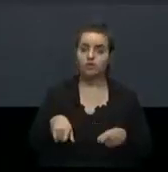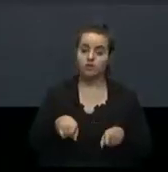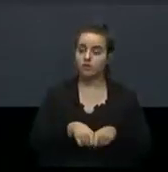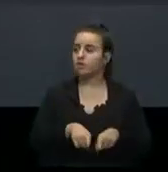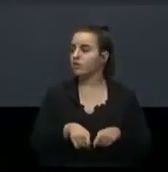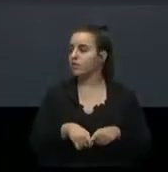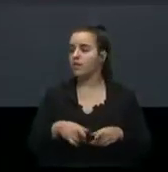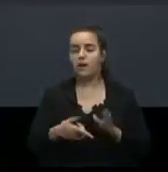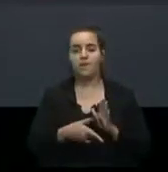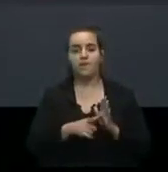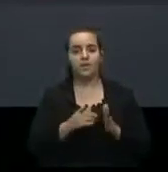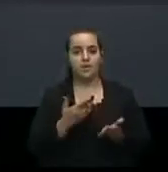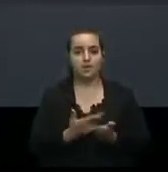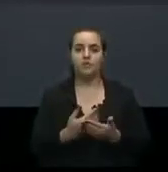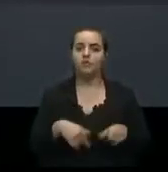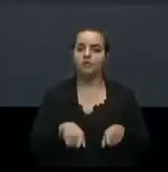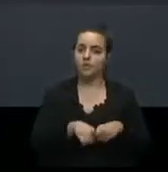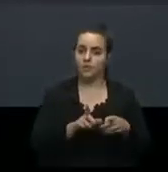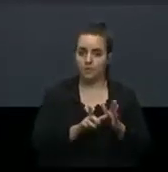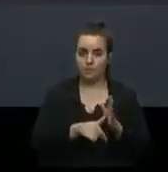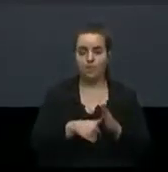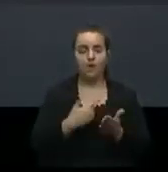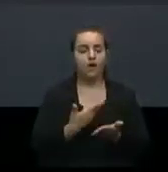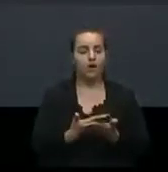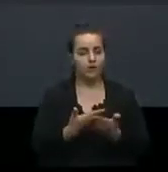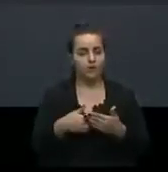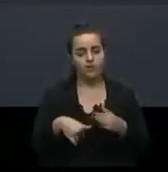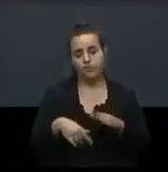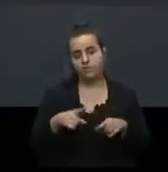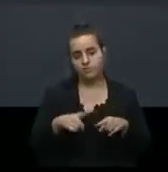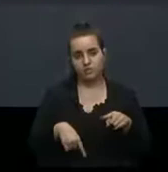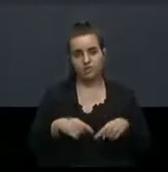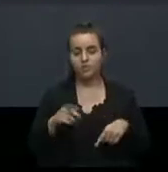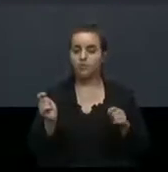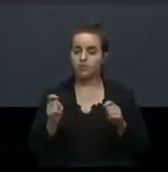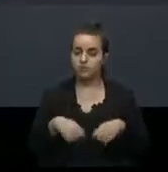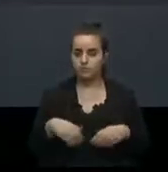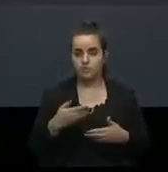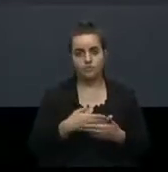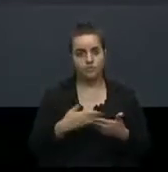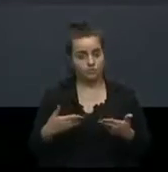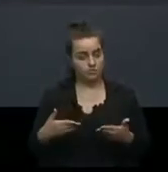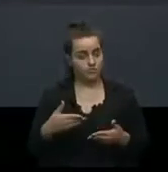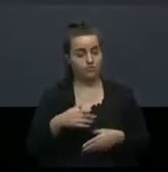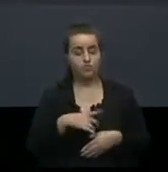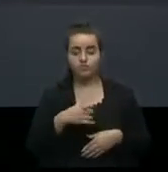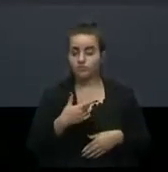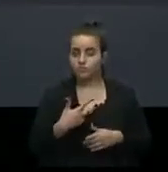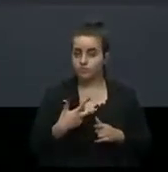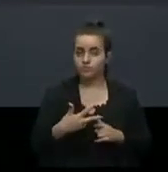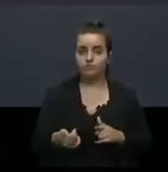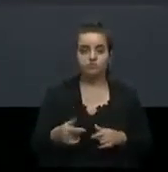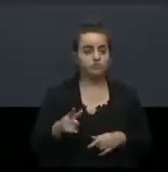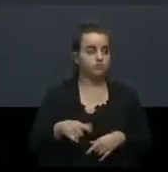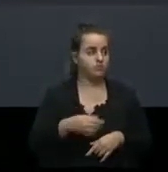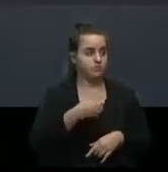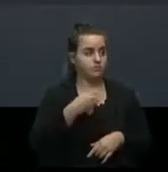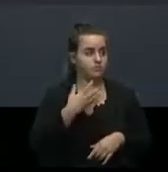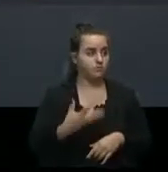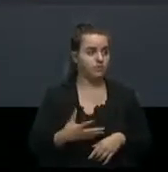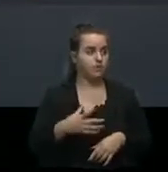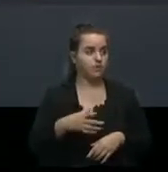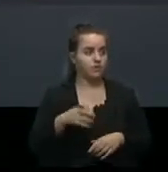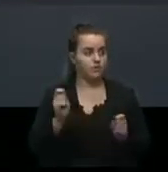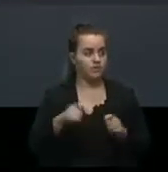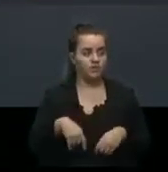também as pré-aulas e pós-aulas de cada sessão. Com esse material, a probabilidade de você se dar bem é altíssima, com margem de erro